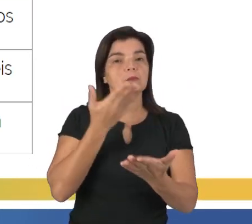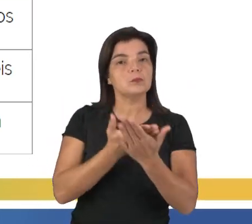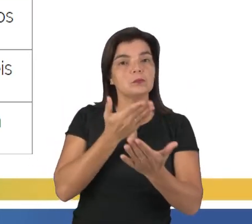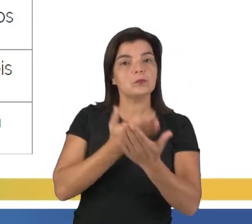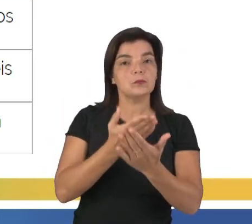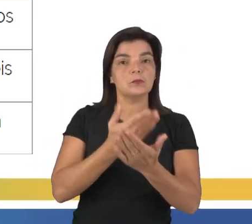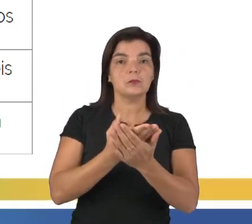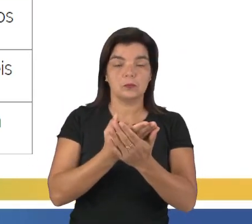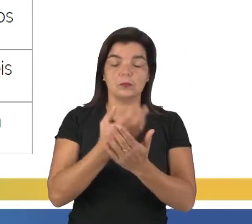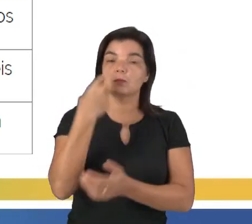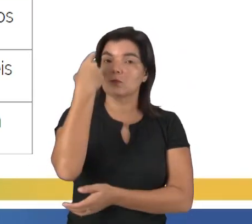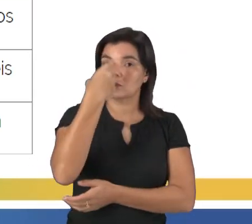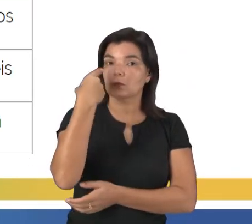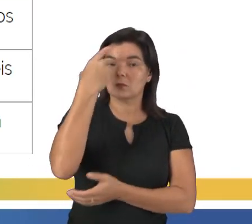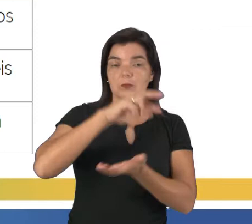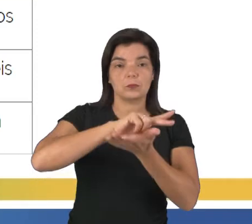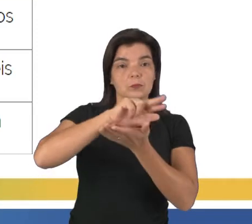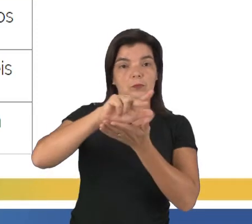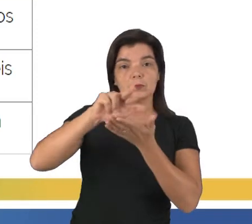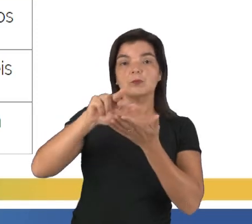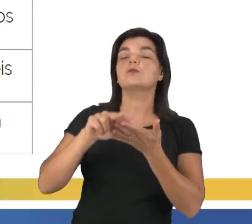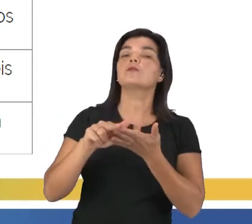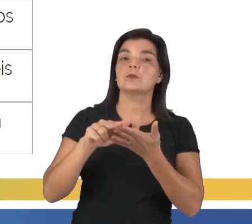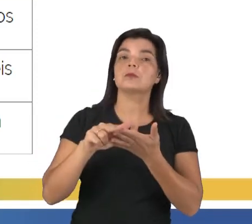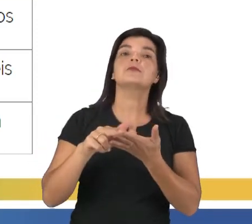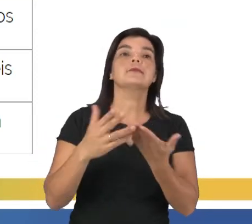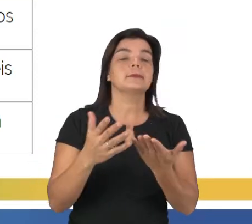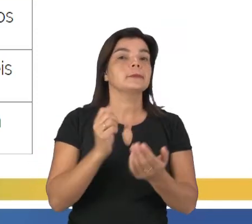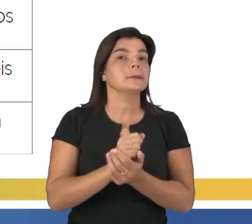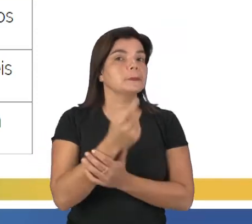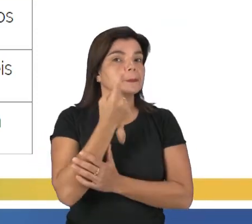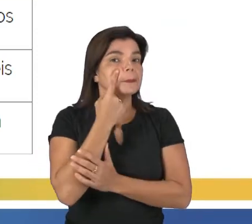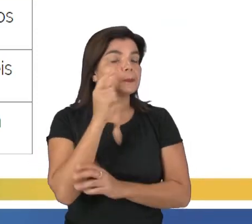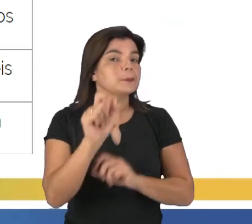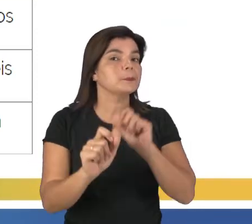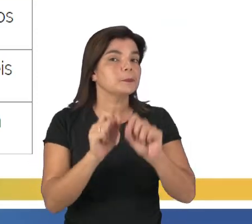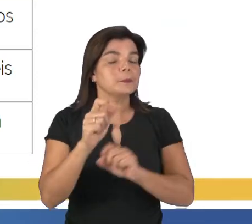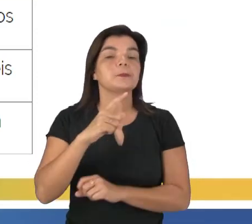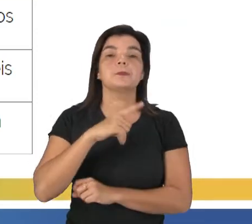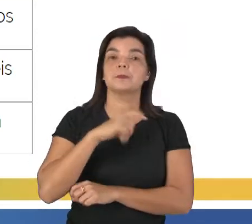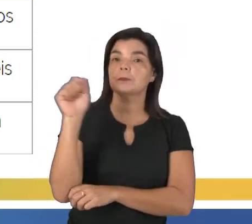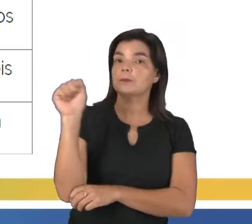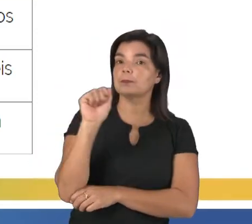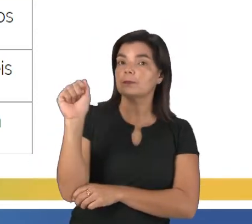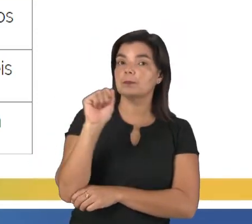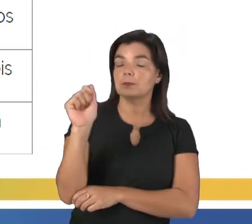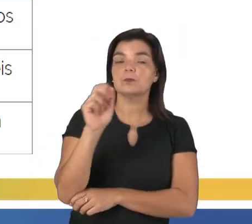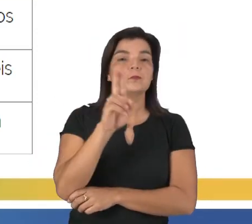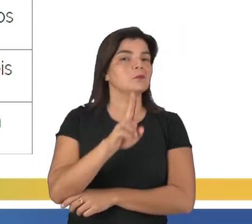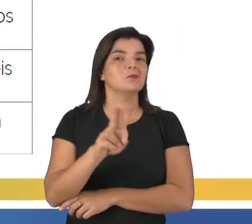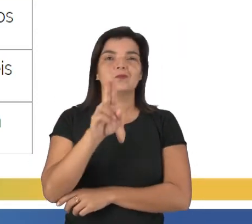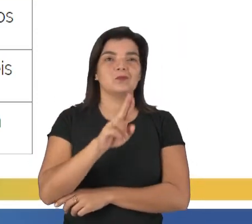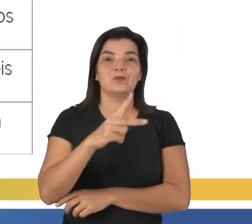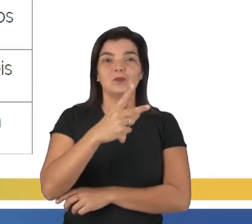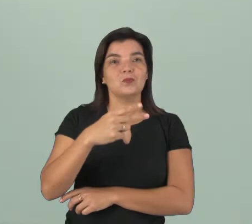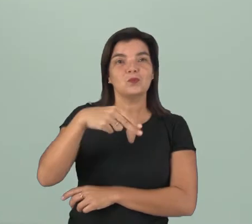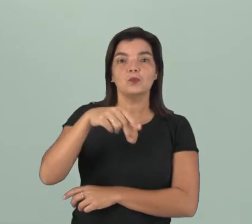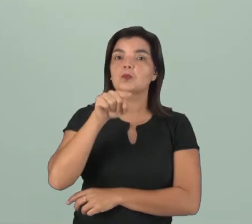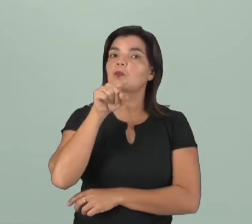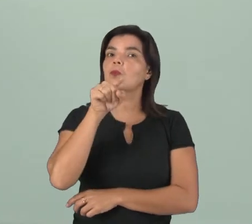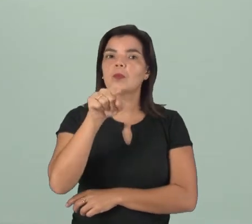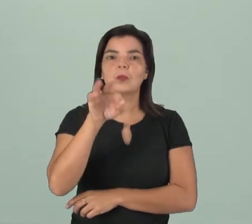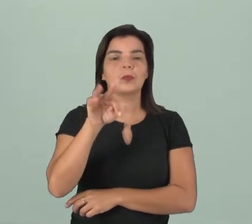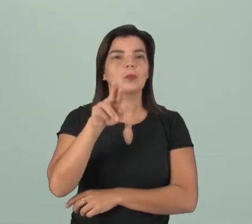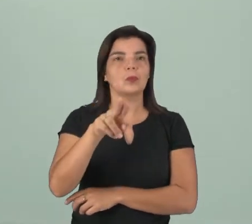estudando a língua espanhola, nas suas mais variadas variações, observem que a Argentina, ela não usa o pronome pessoal